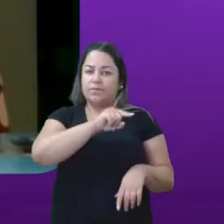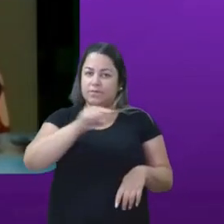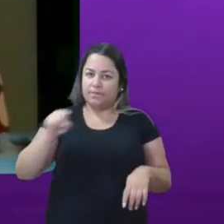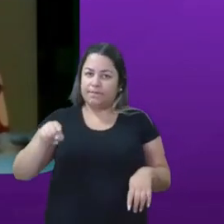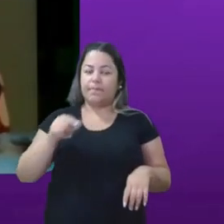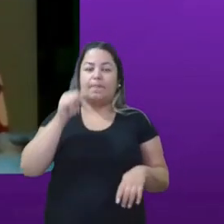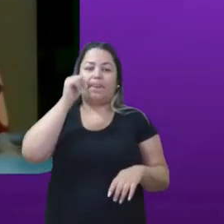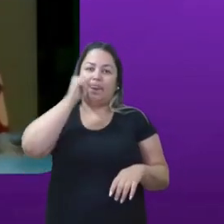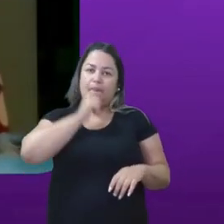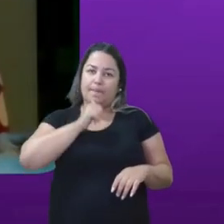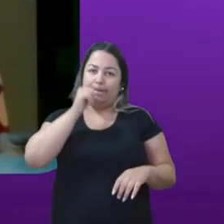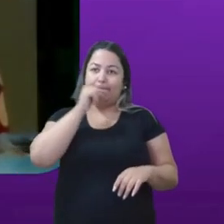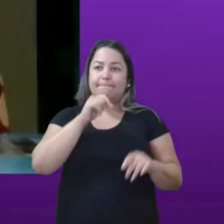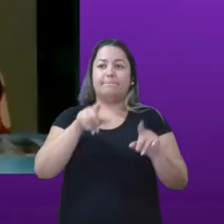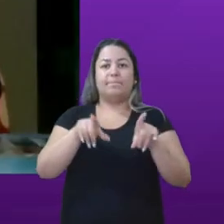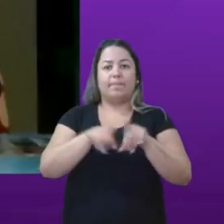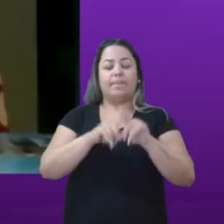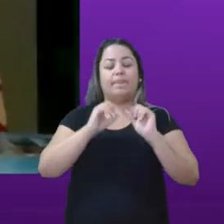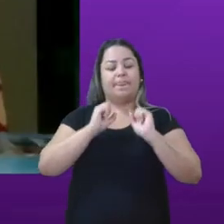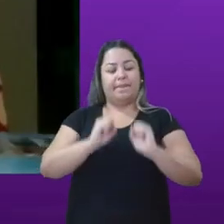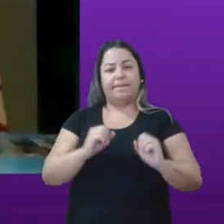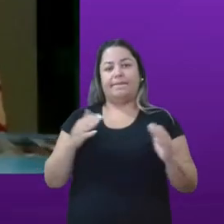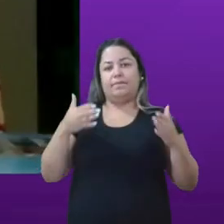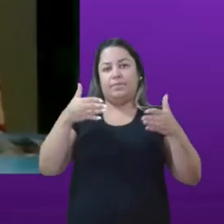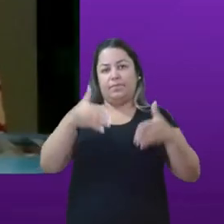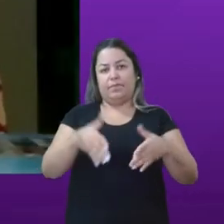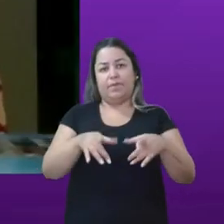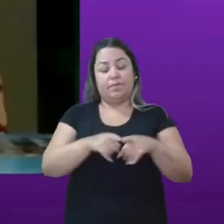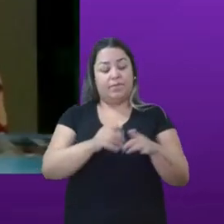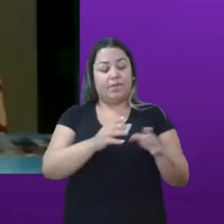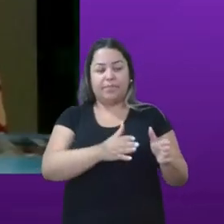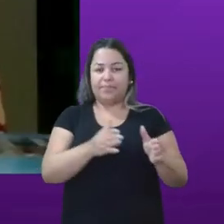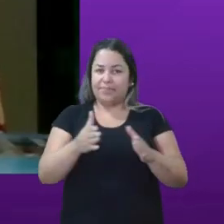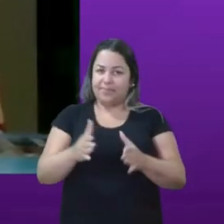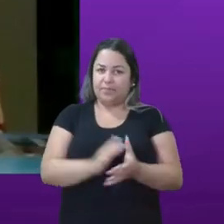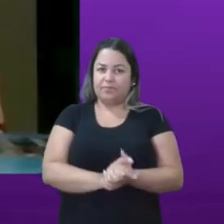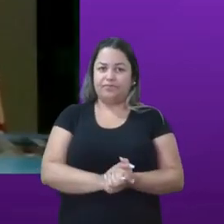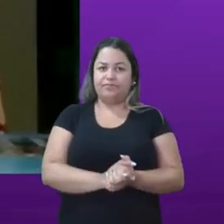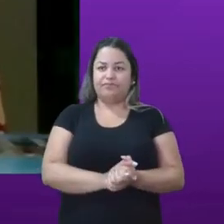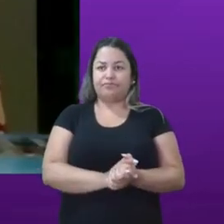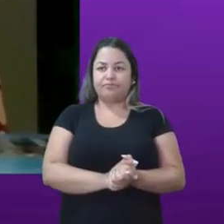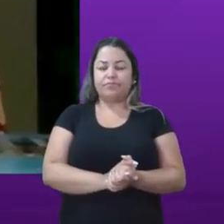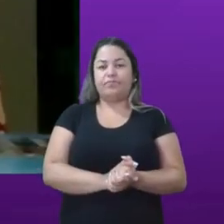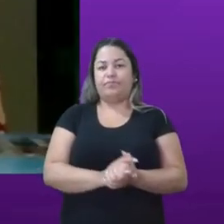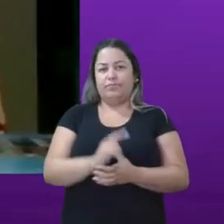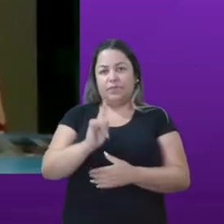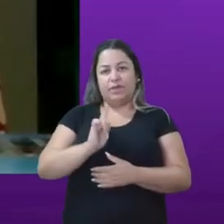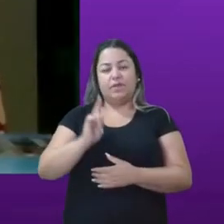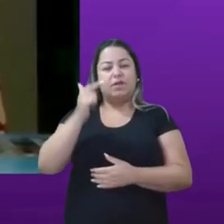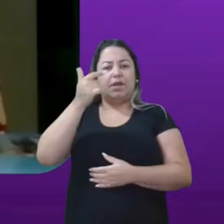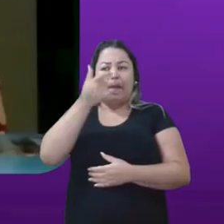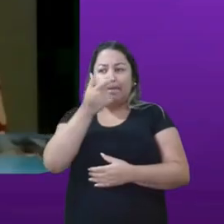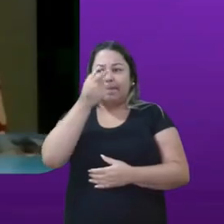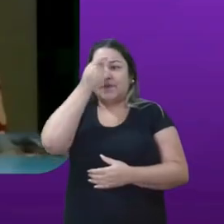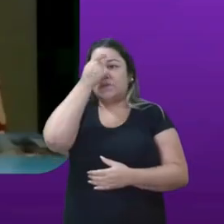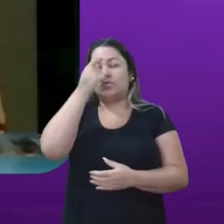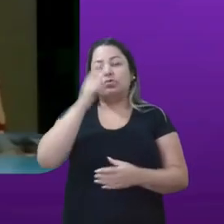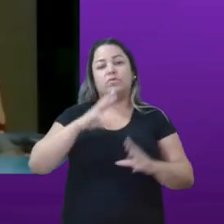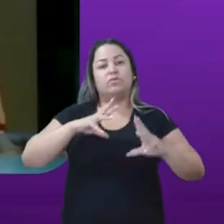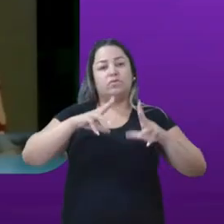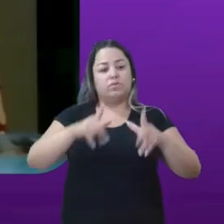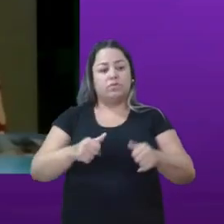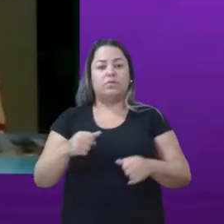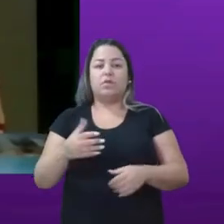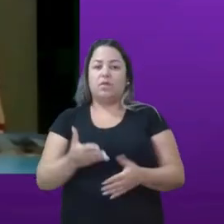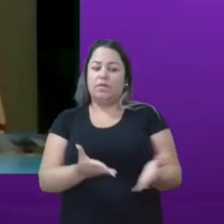né, mulheres, possam participar desse processo. Tenham, né, em mente, todos nós, que a